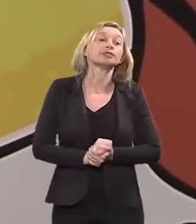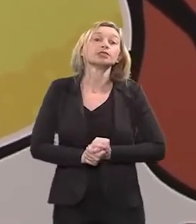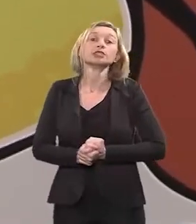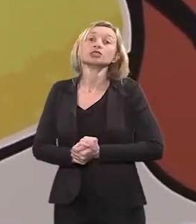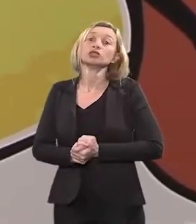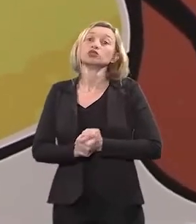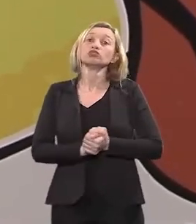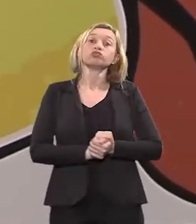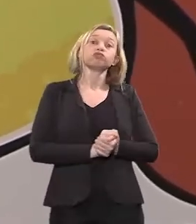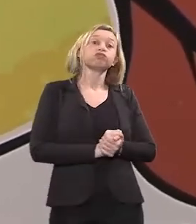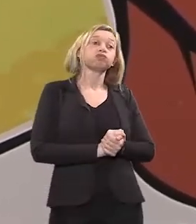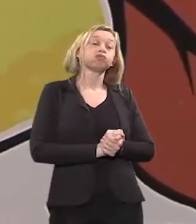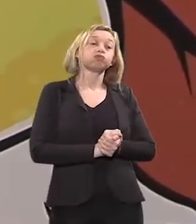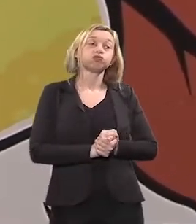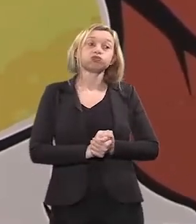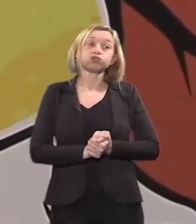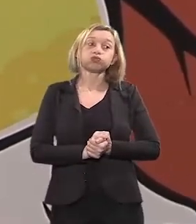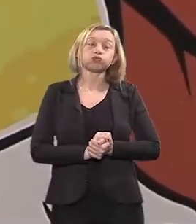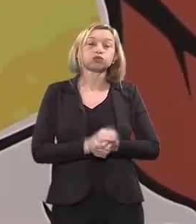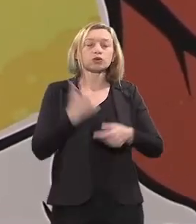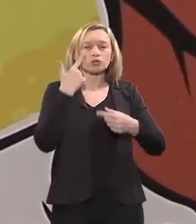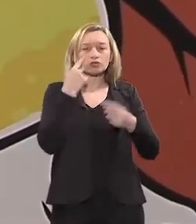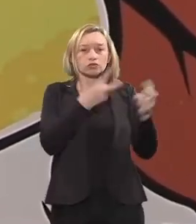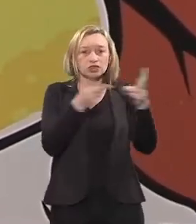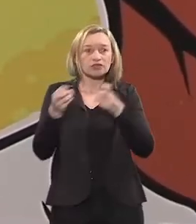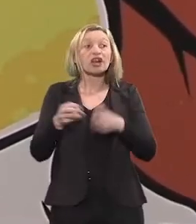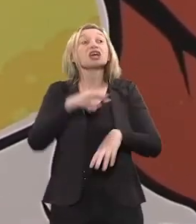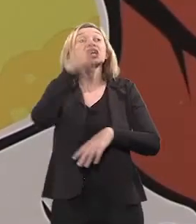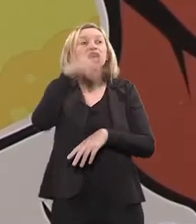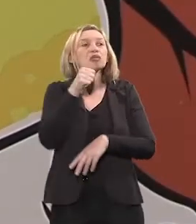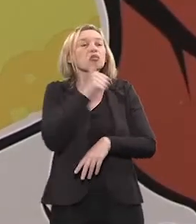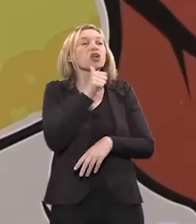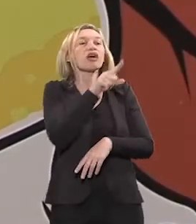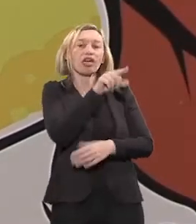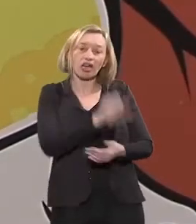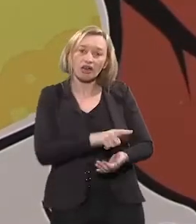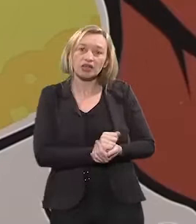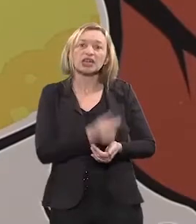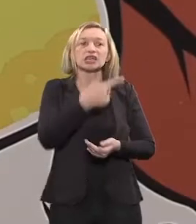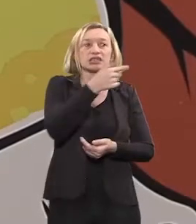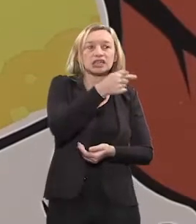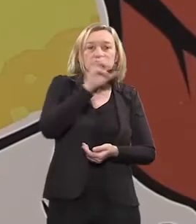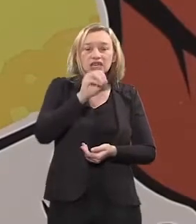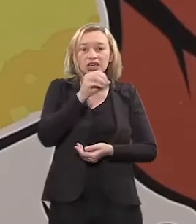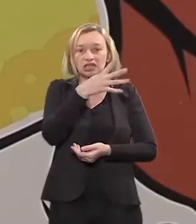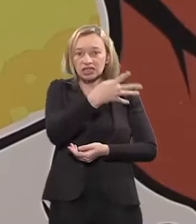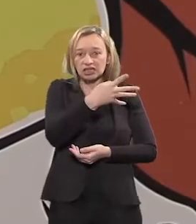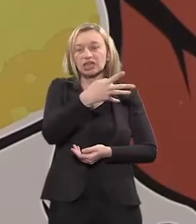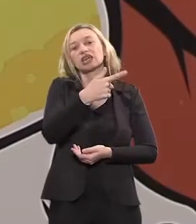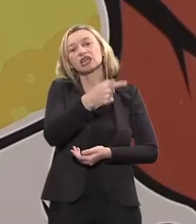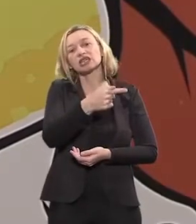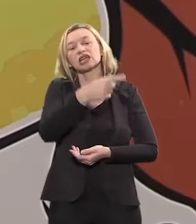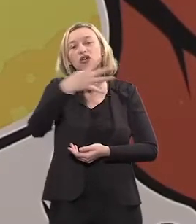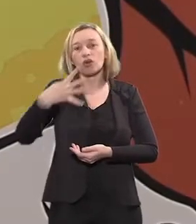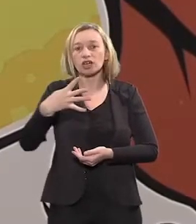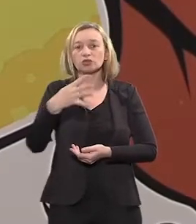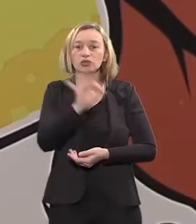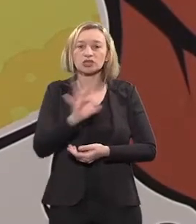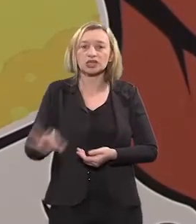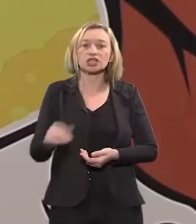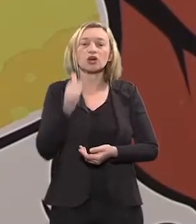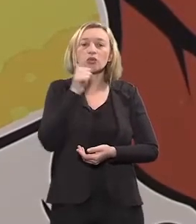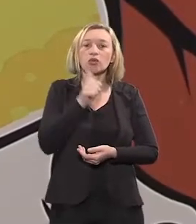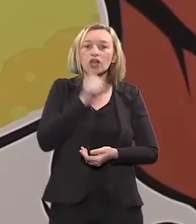E aí, enfim, faço um recorte para enxergar quem são essas mulheres. Em 74% dos casos são mulheres pretas